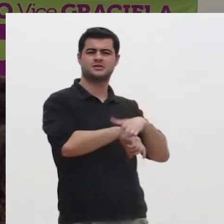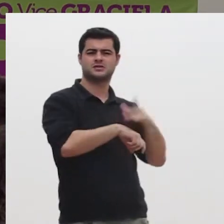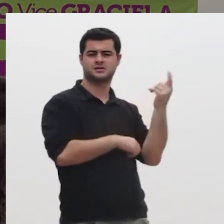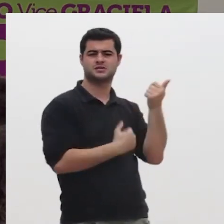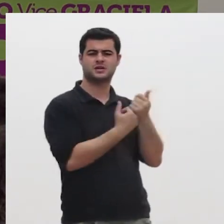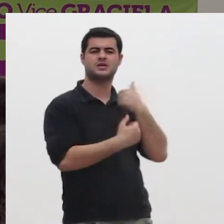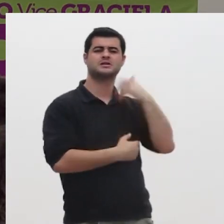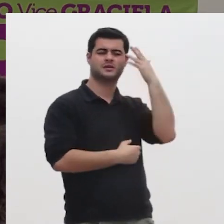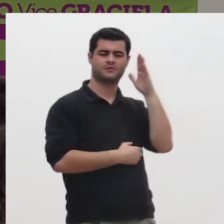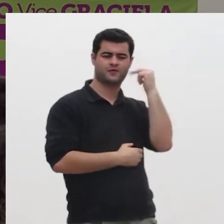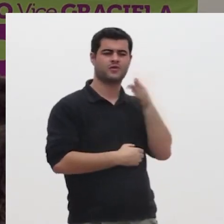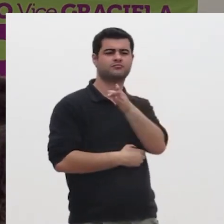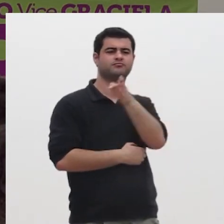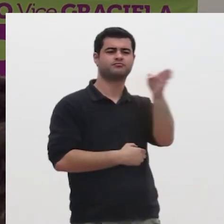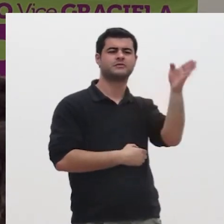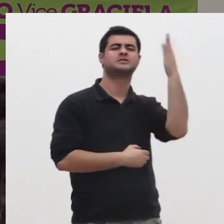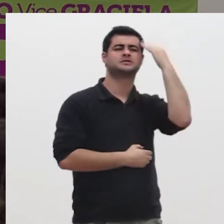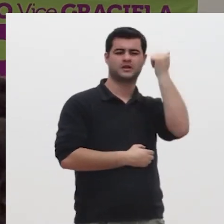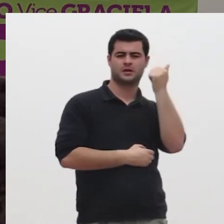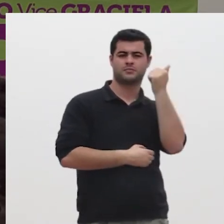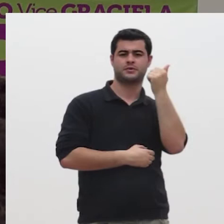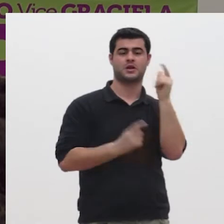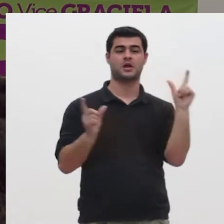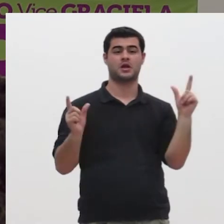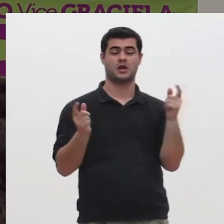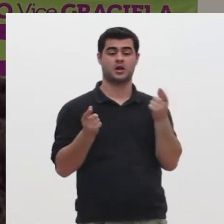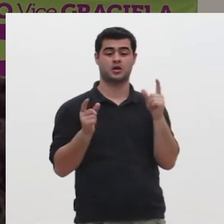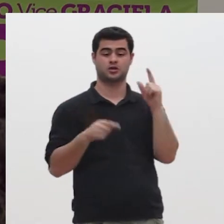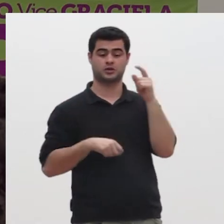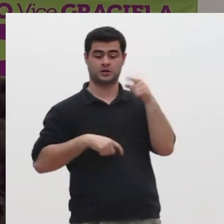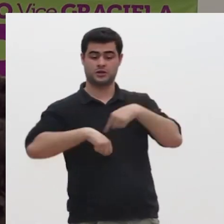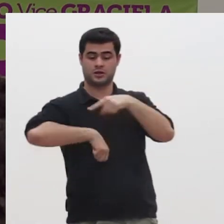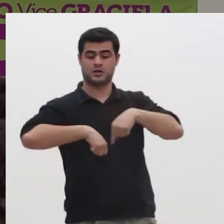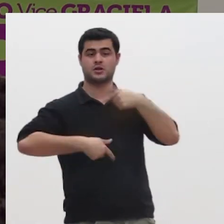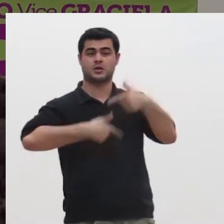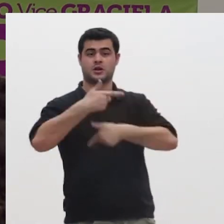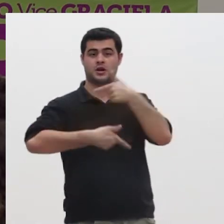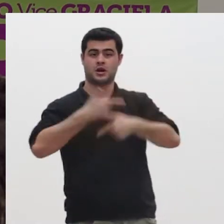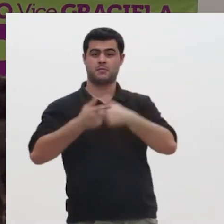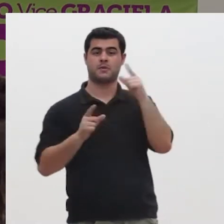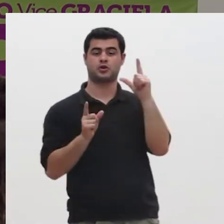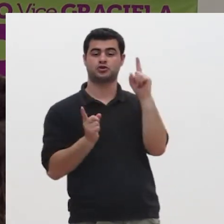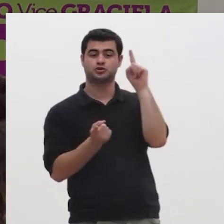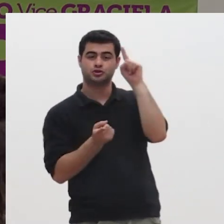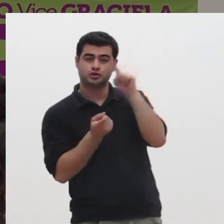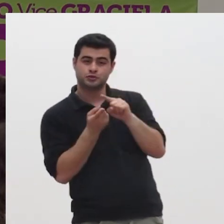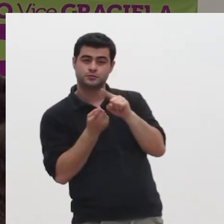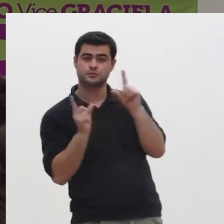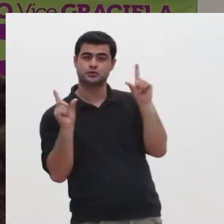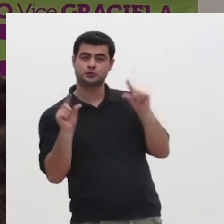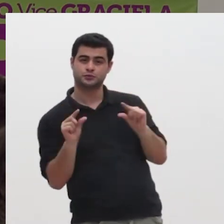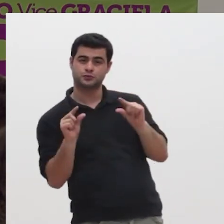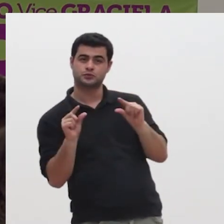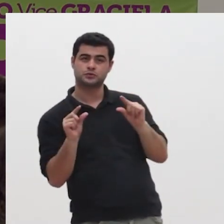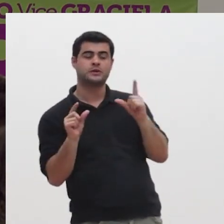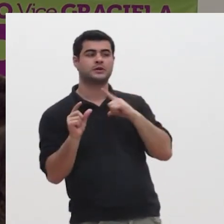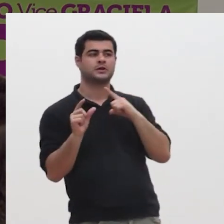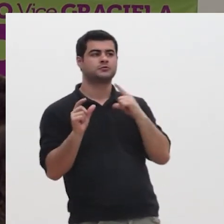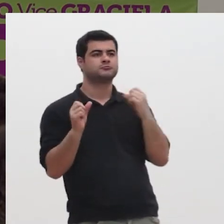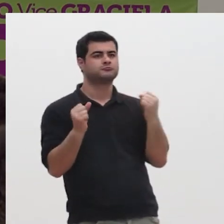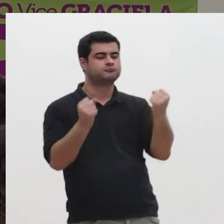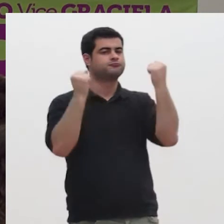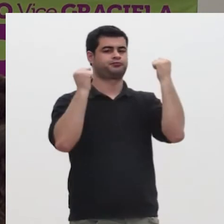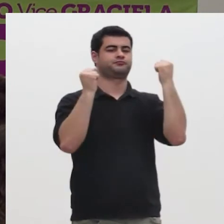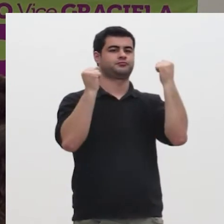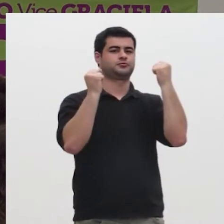a redução da jornada de trabalho é alguma coisa que pode ter um impacto fortemente positivo